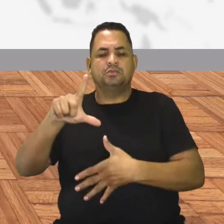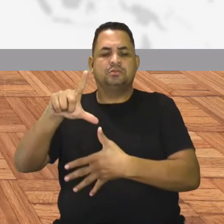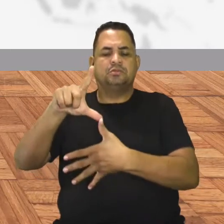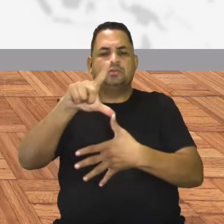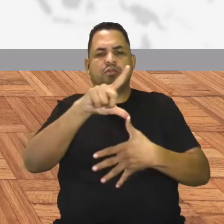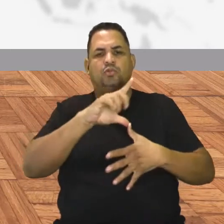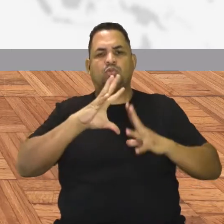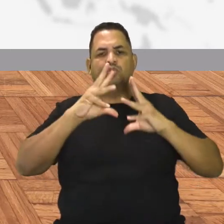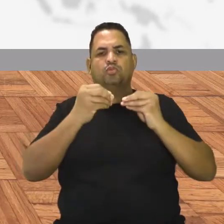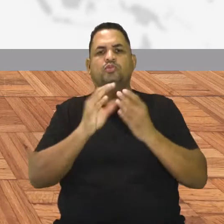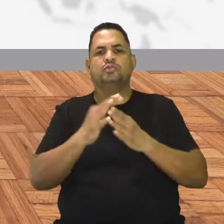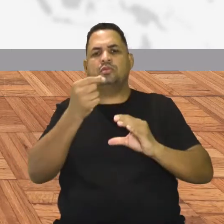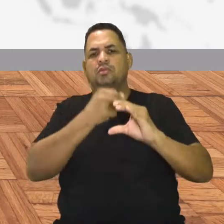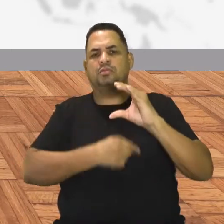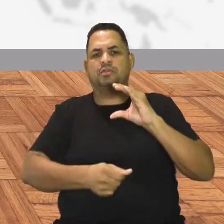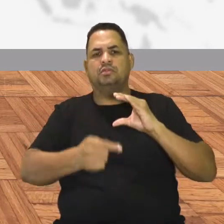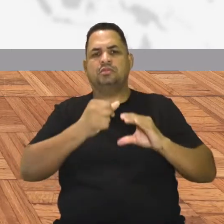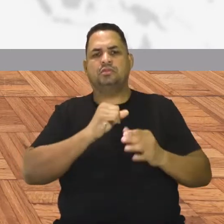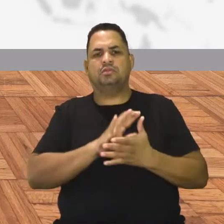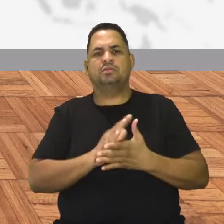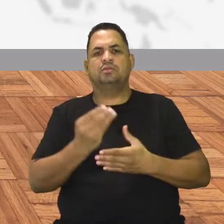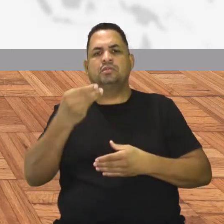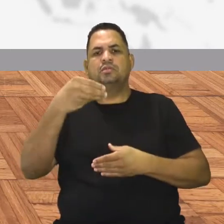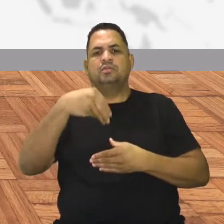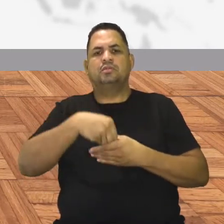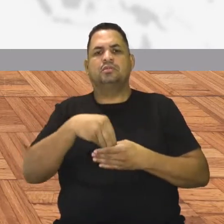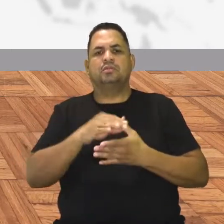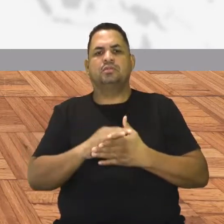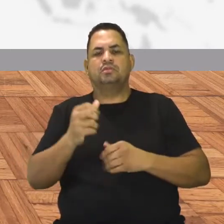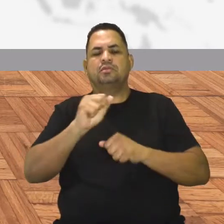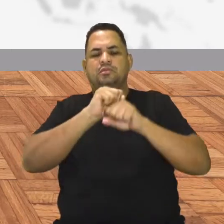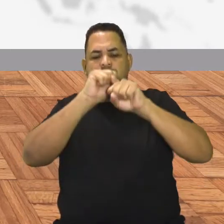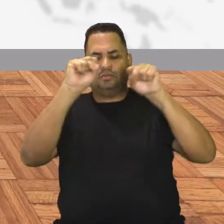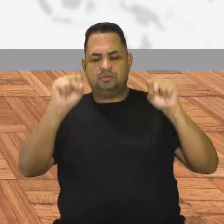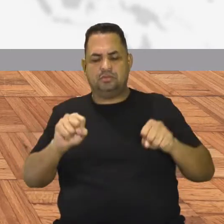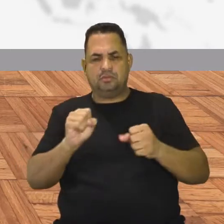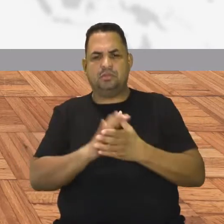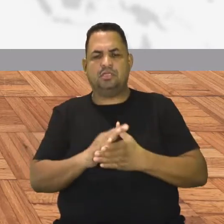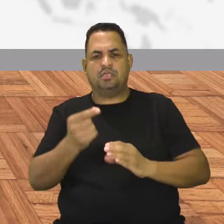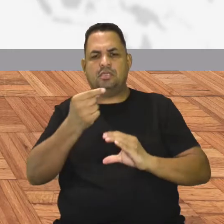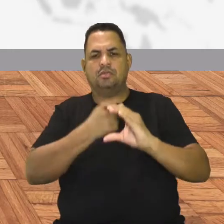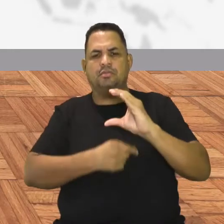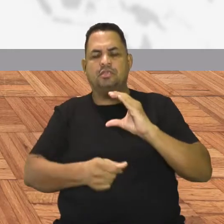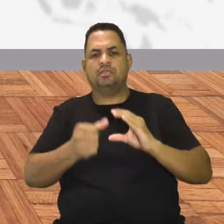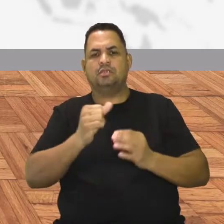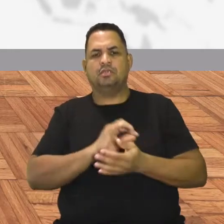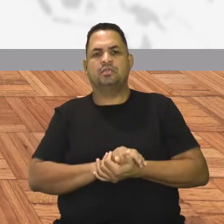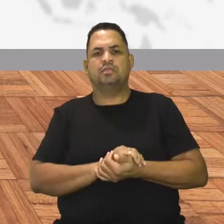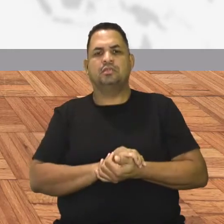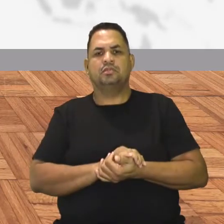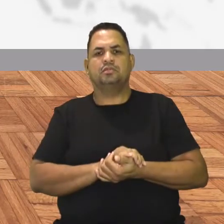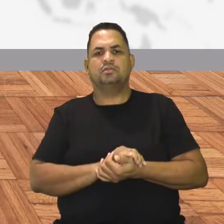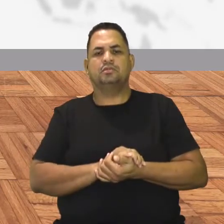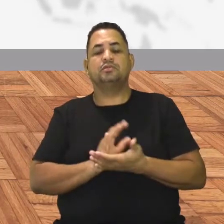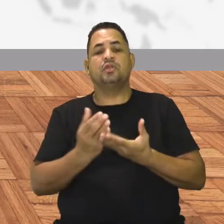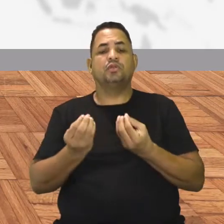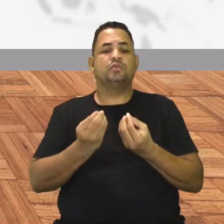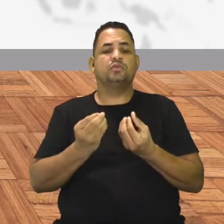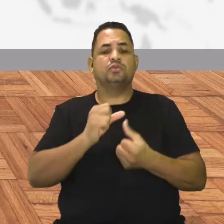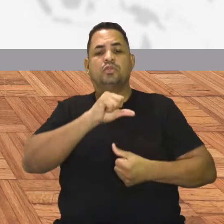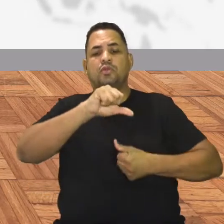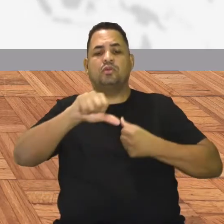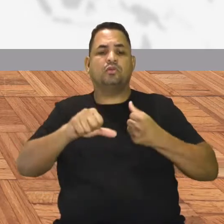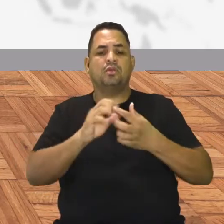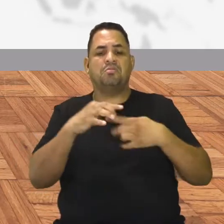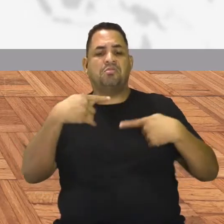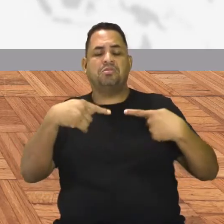Latina todos são capitalistas, estão dentro do sistema capitalista. Só muda a forma de política